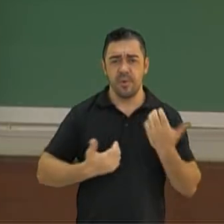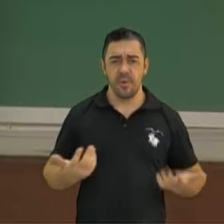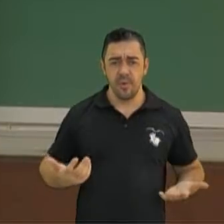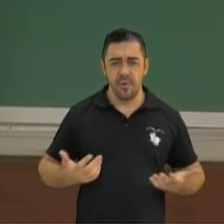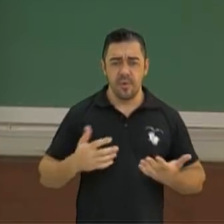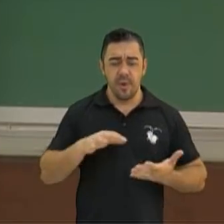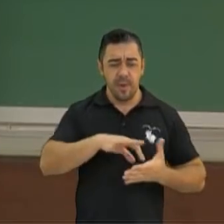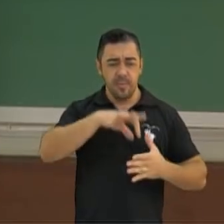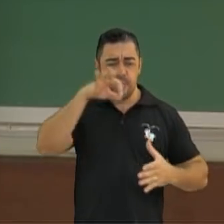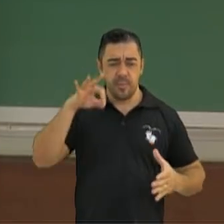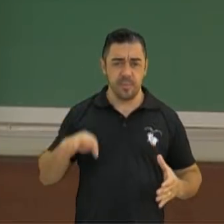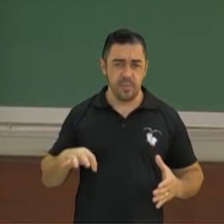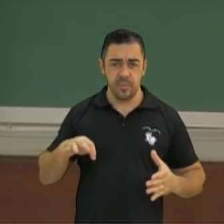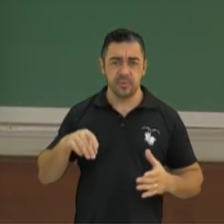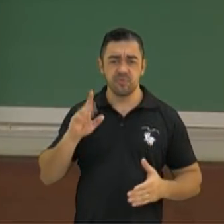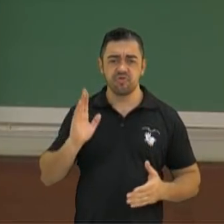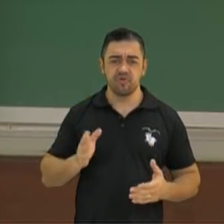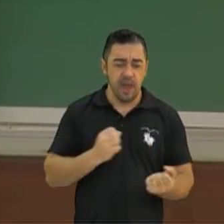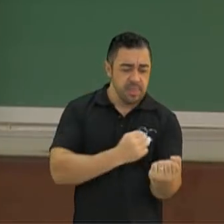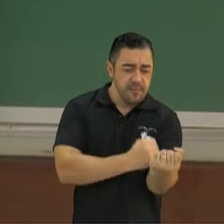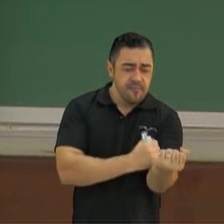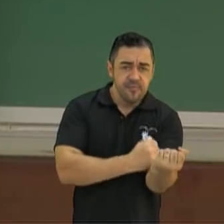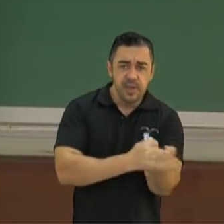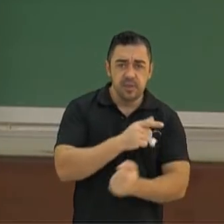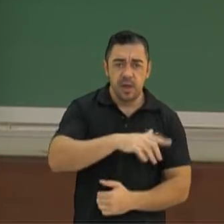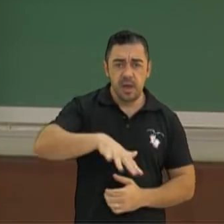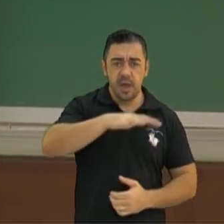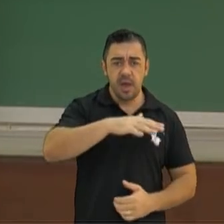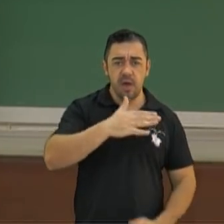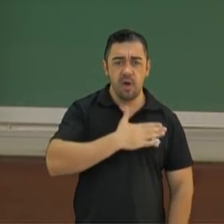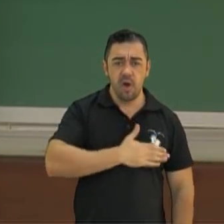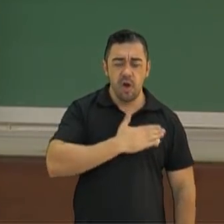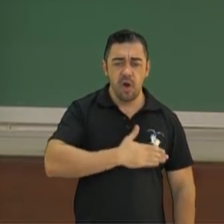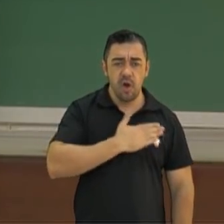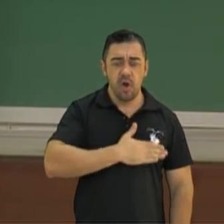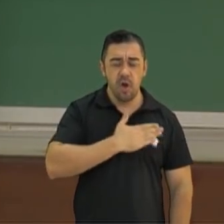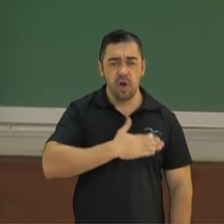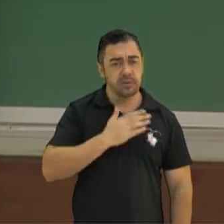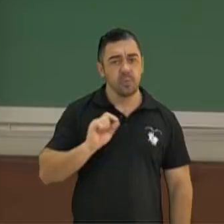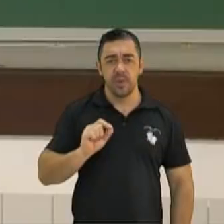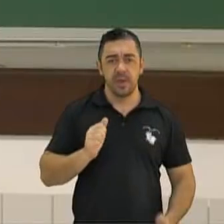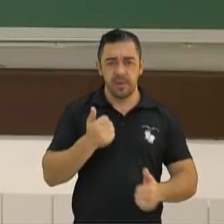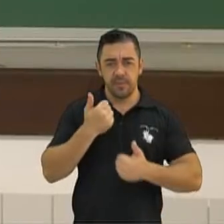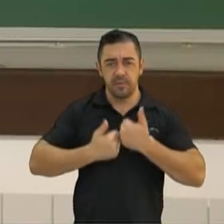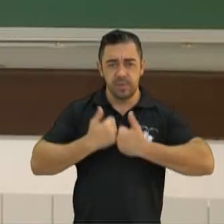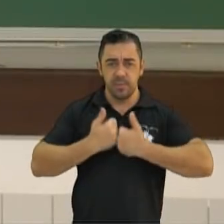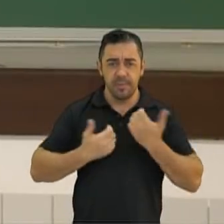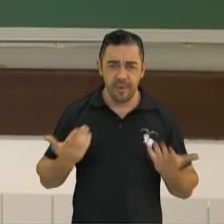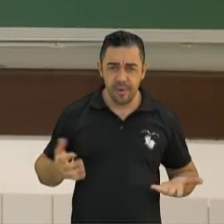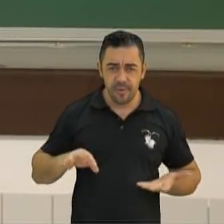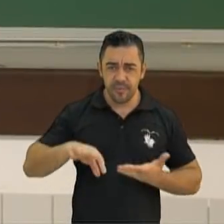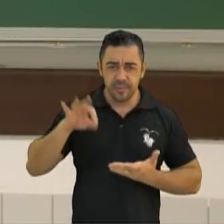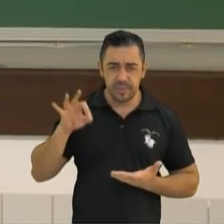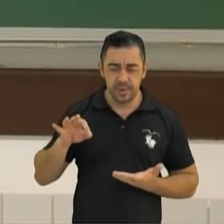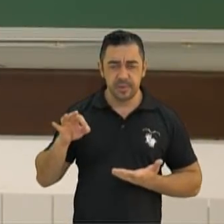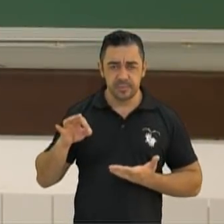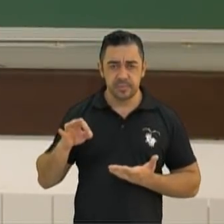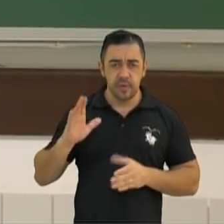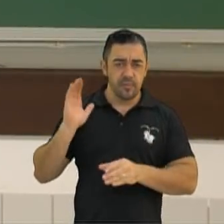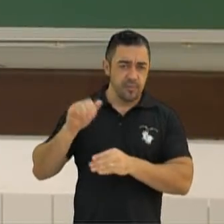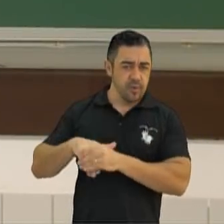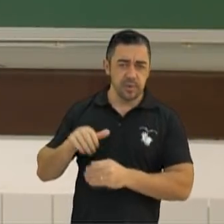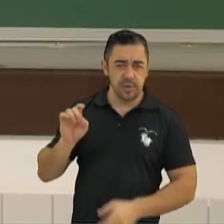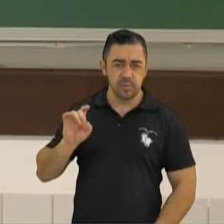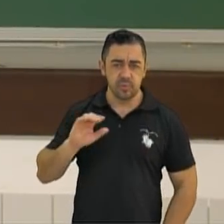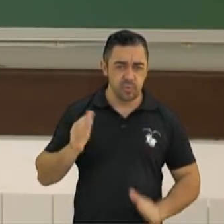uma amostra viciada, tá? Porque a tendência é que as pessoas optem, né? A tendência é que as pessoas